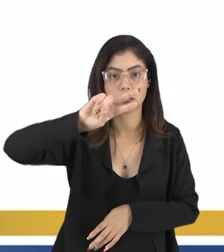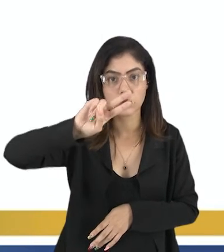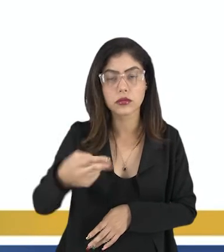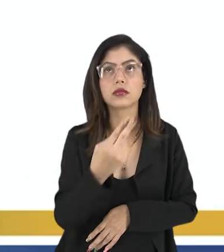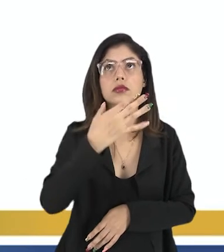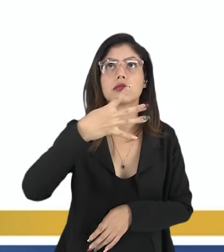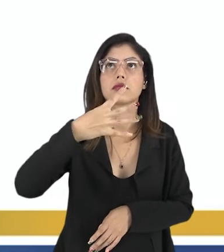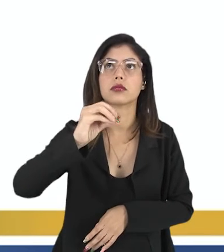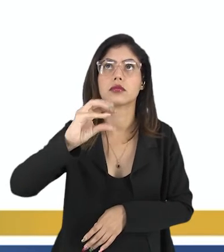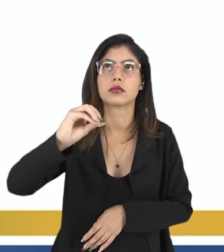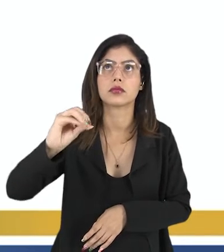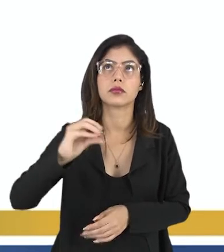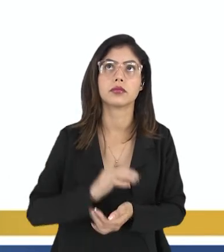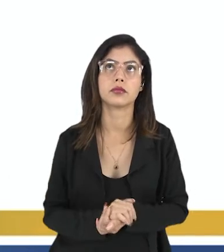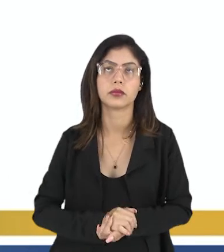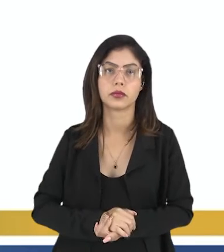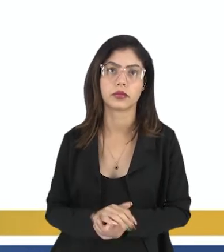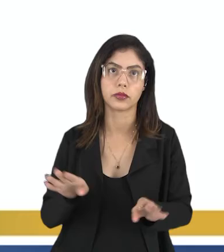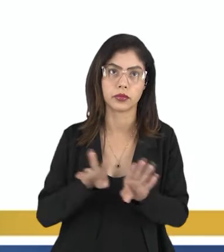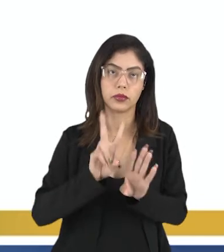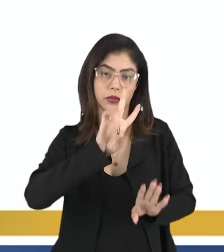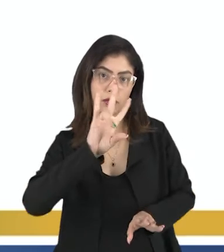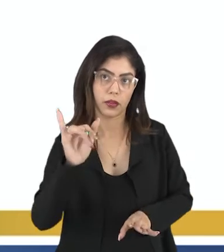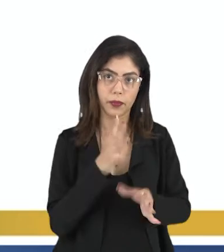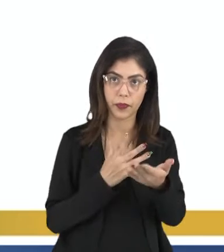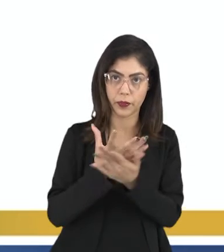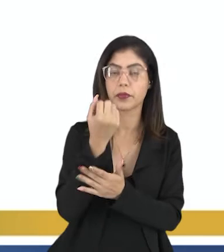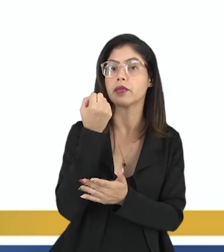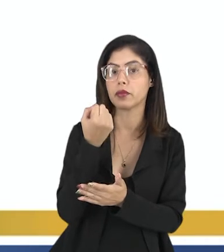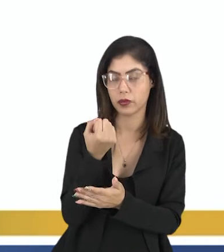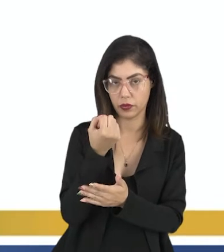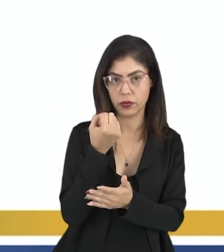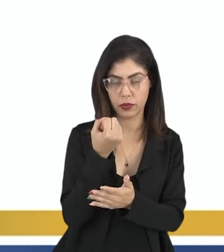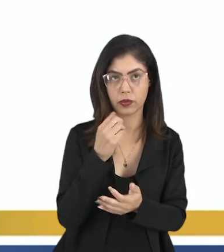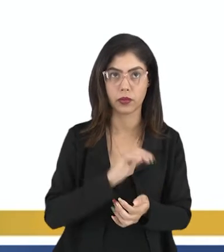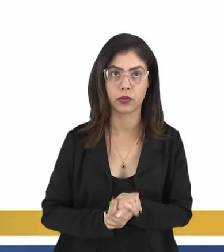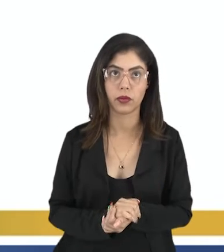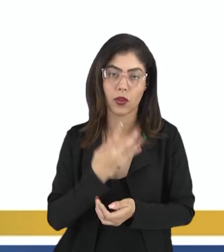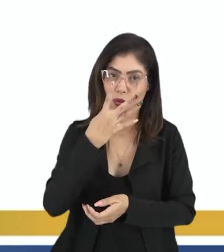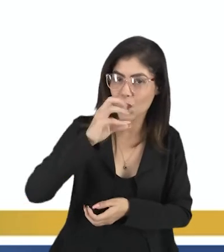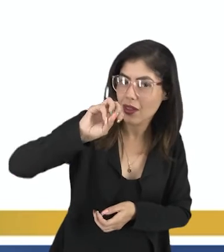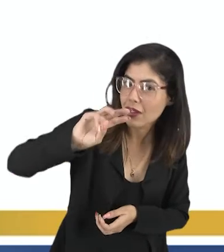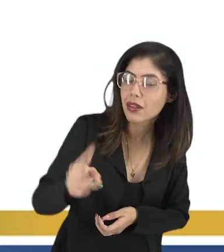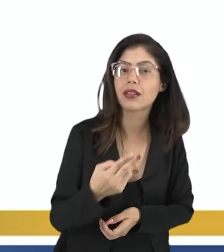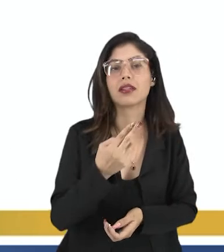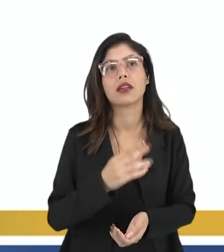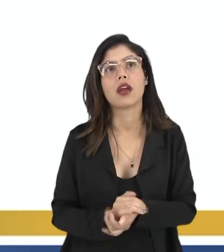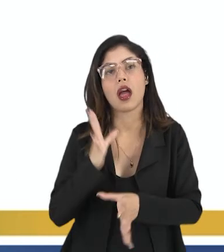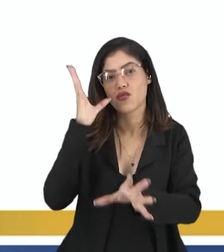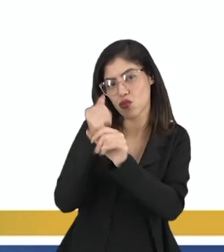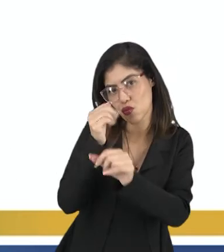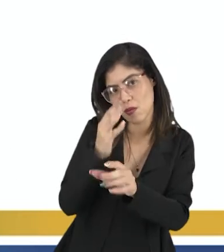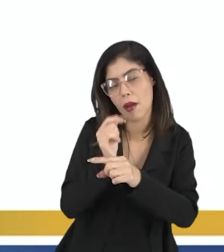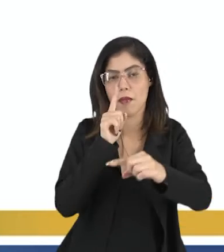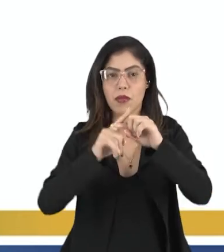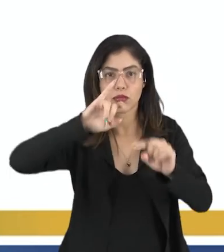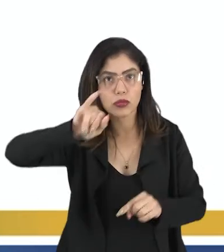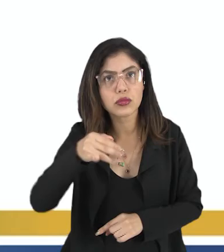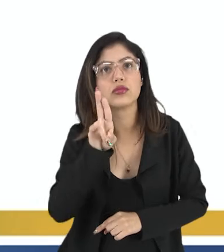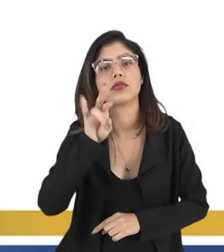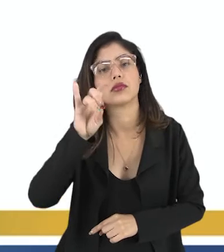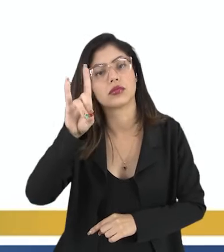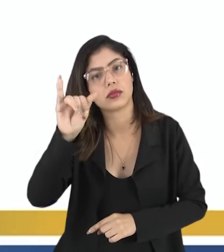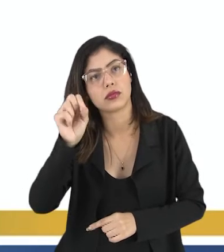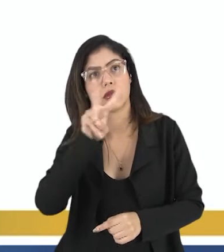2.400. E aí você vai pegar o capital inicial, que era 40 mil, somar mais esse juro. E aí